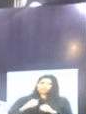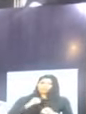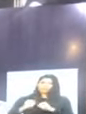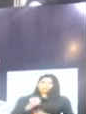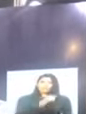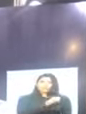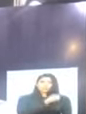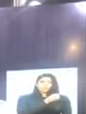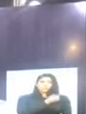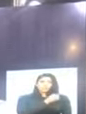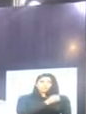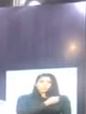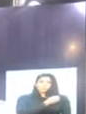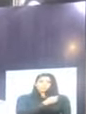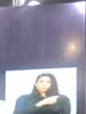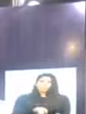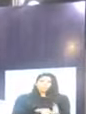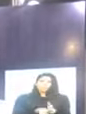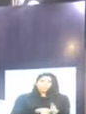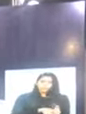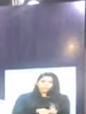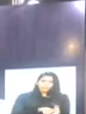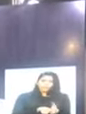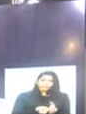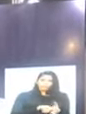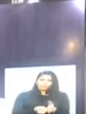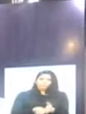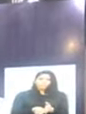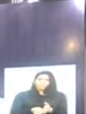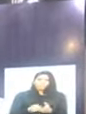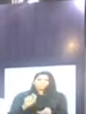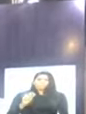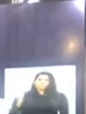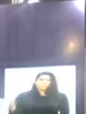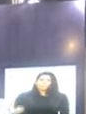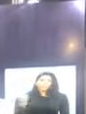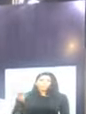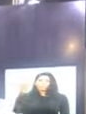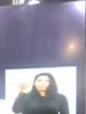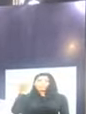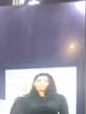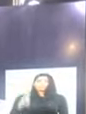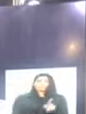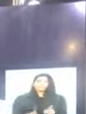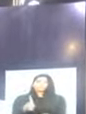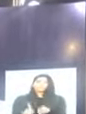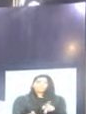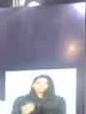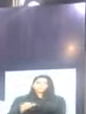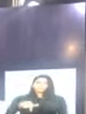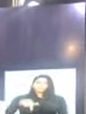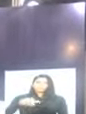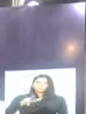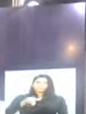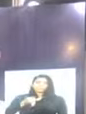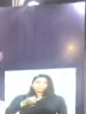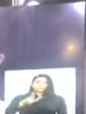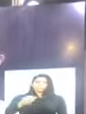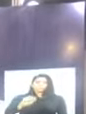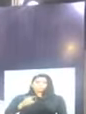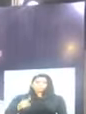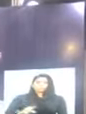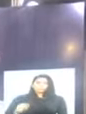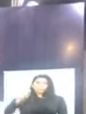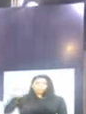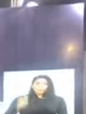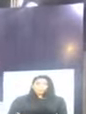números, debatermos com dados, debatermos o que interessa à população de Aquiraz, que é um interesse